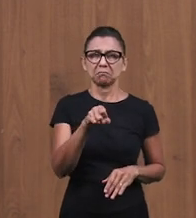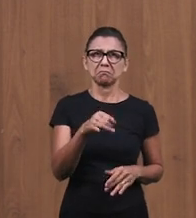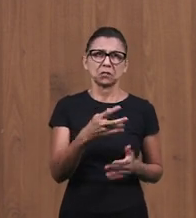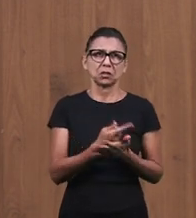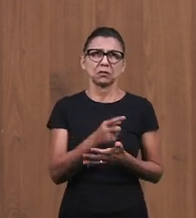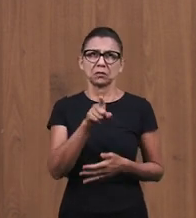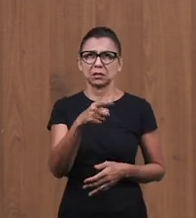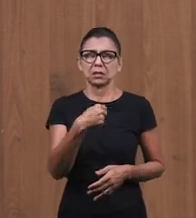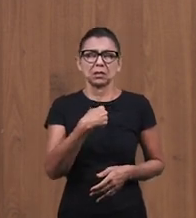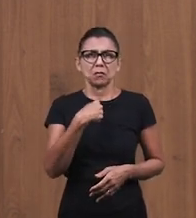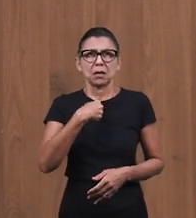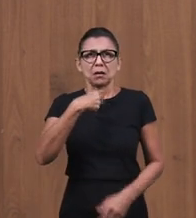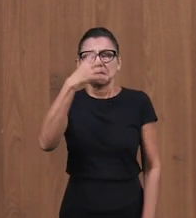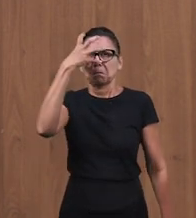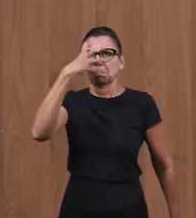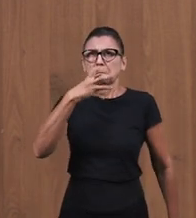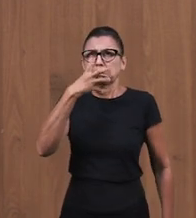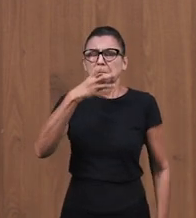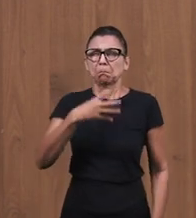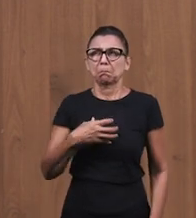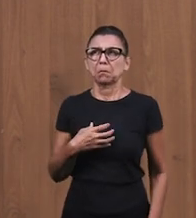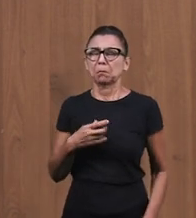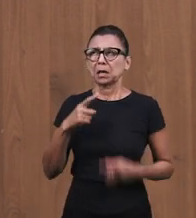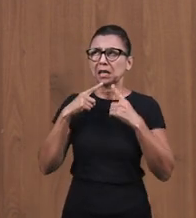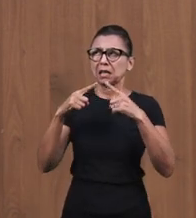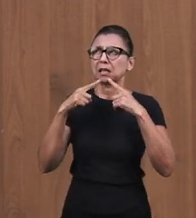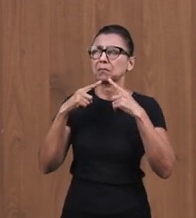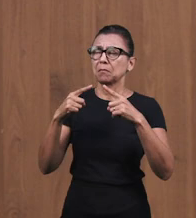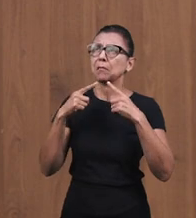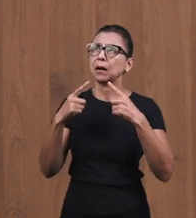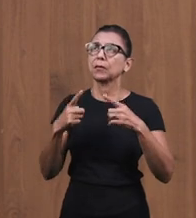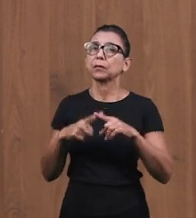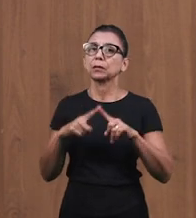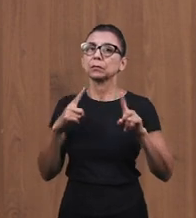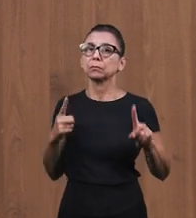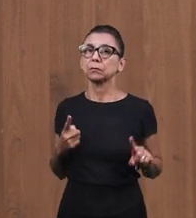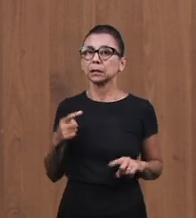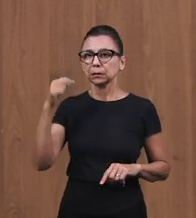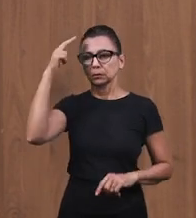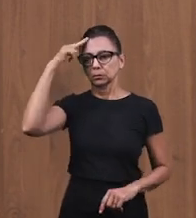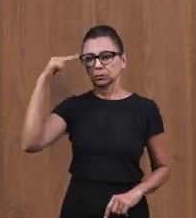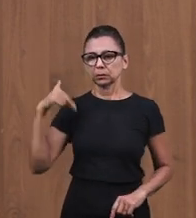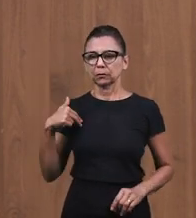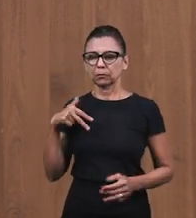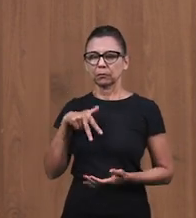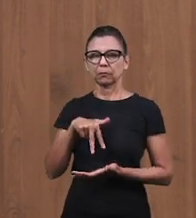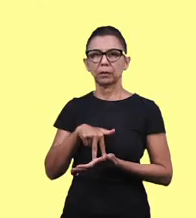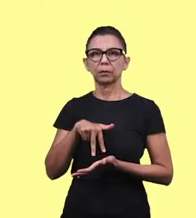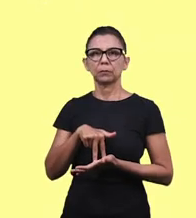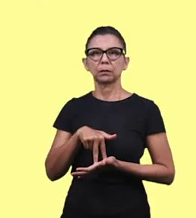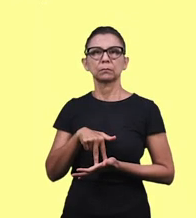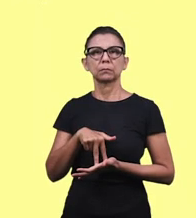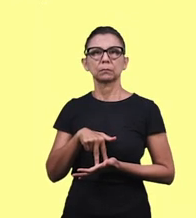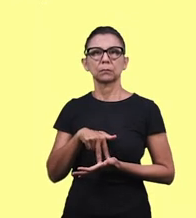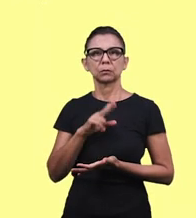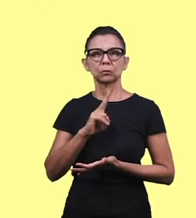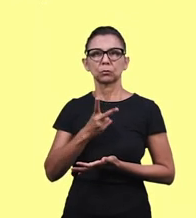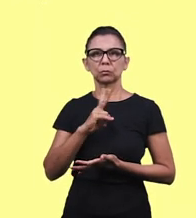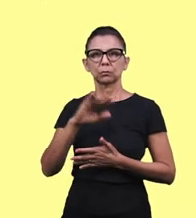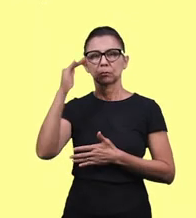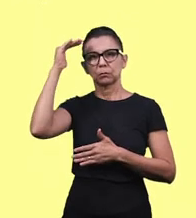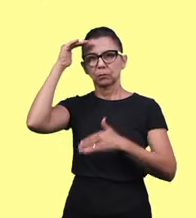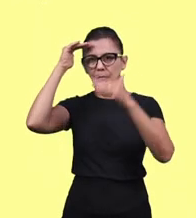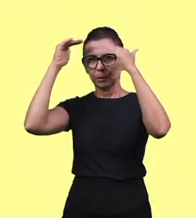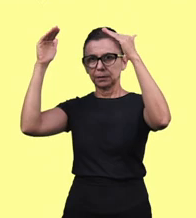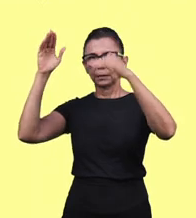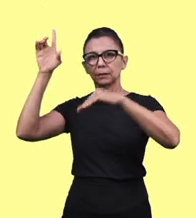duvidando das promessas de Deus para a sua vida, mas José não. A escolha dele foi permanecer fiel e temente a Deus. O